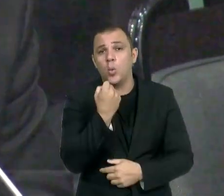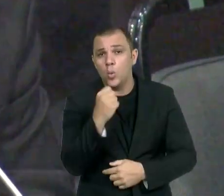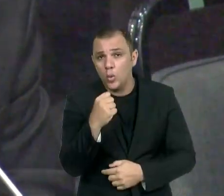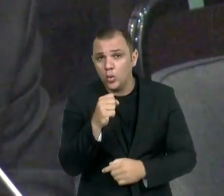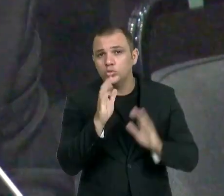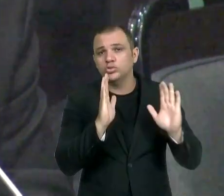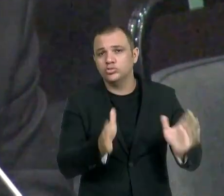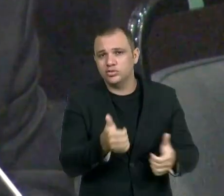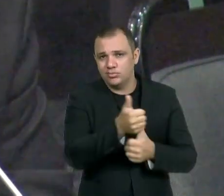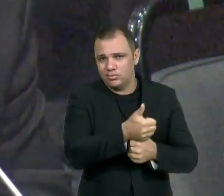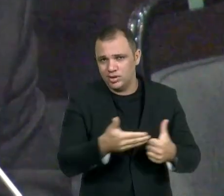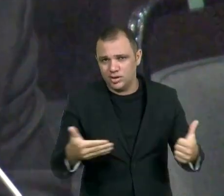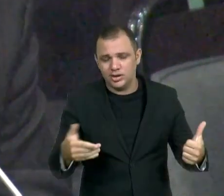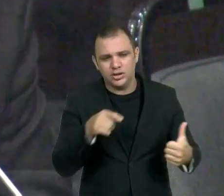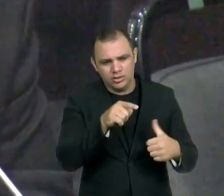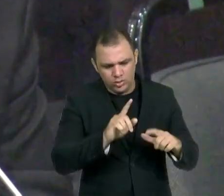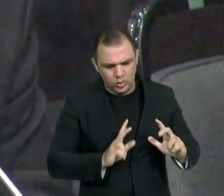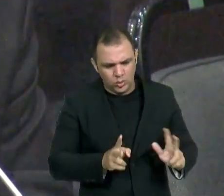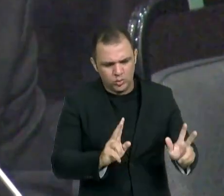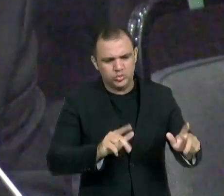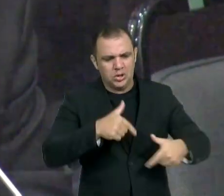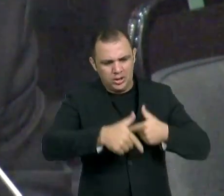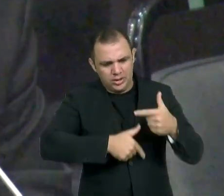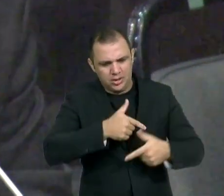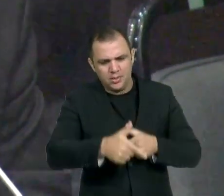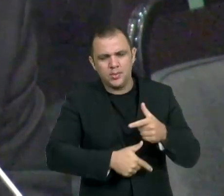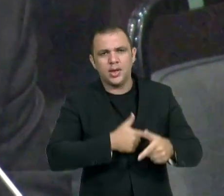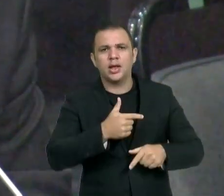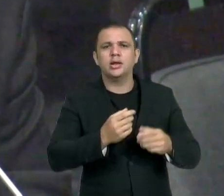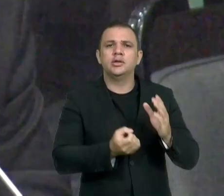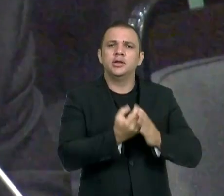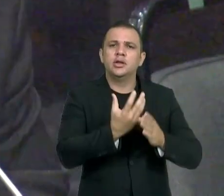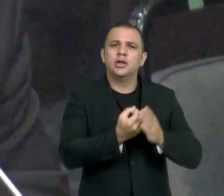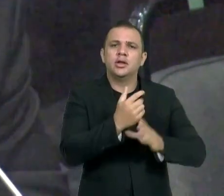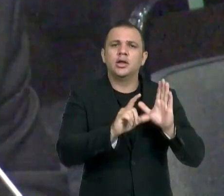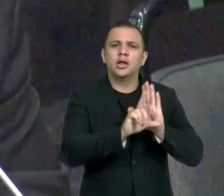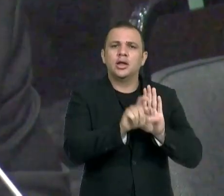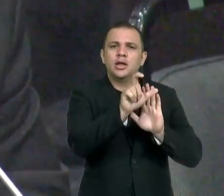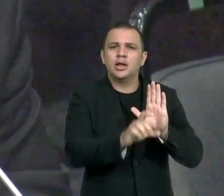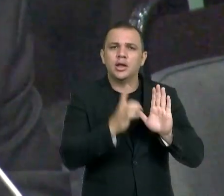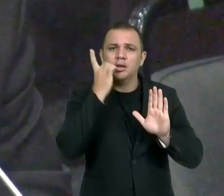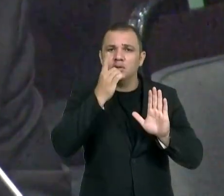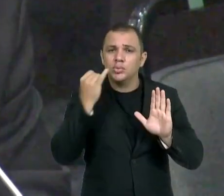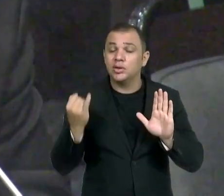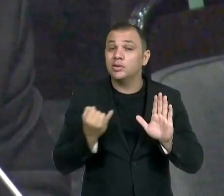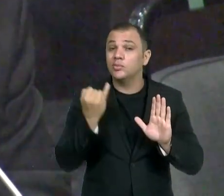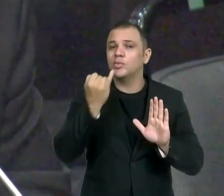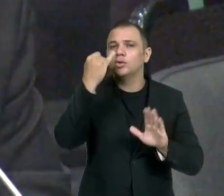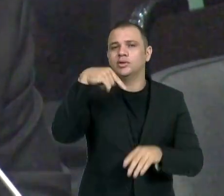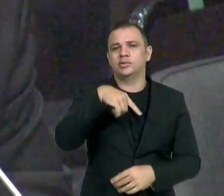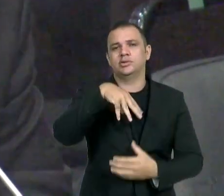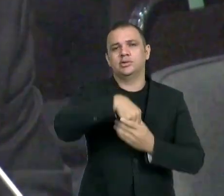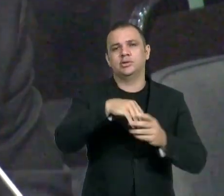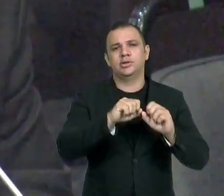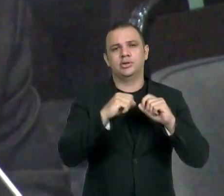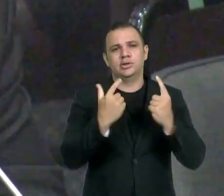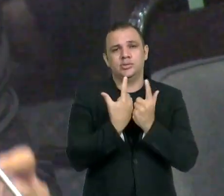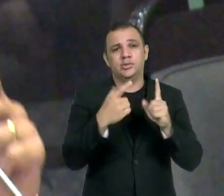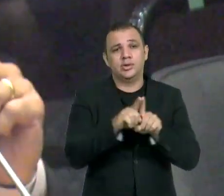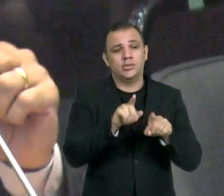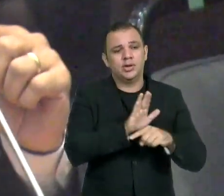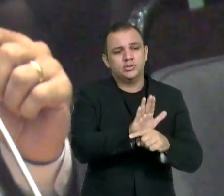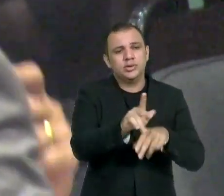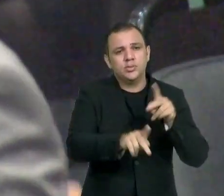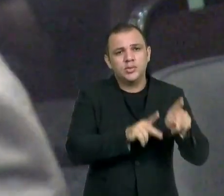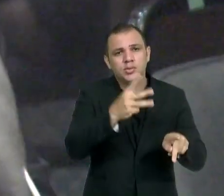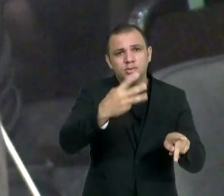o vigor necessário para continuar legislando, para continuar sendo um deputado importante aqui nesta casa e para o povo do Maranhão. Eram